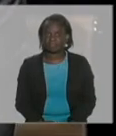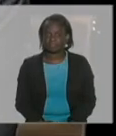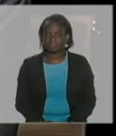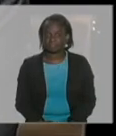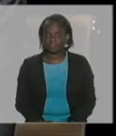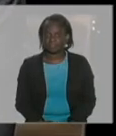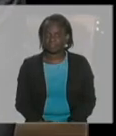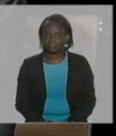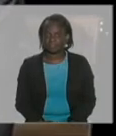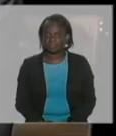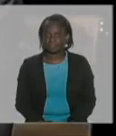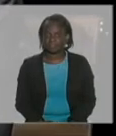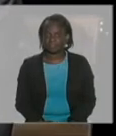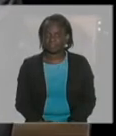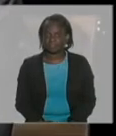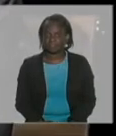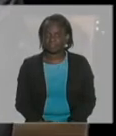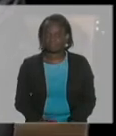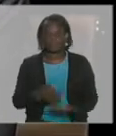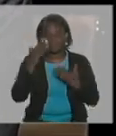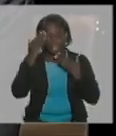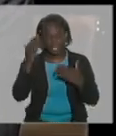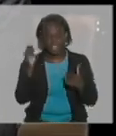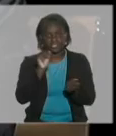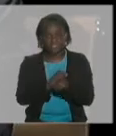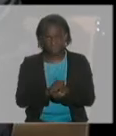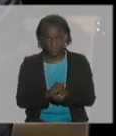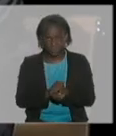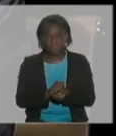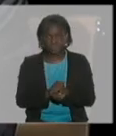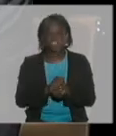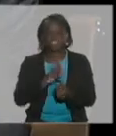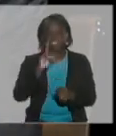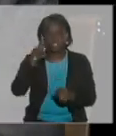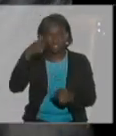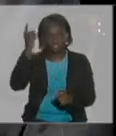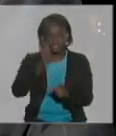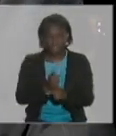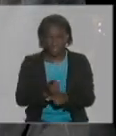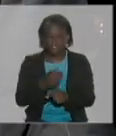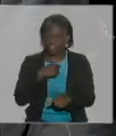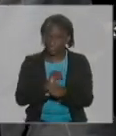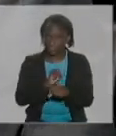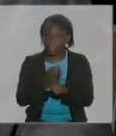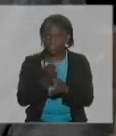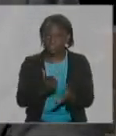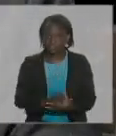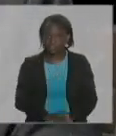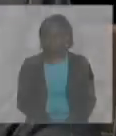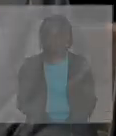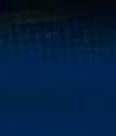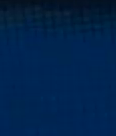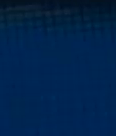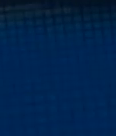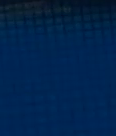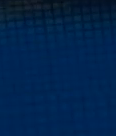www.alerj.rj.gov.br ou cultine.com.br. Obrigado pela companhia e até o próximo encontro. Eu te